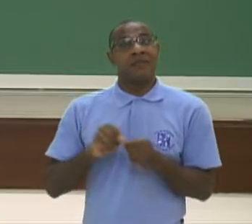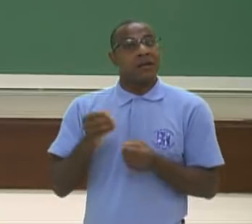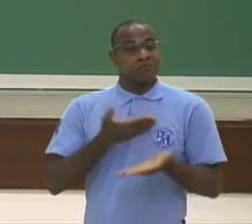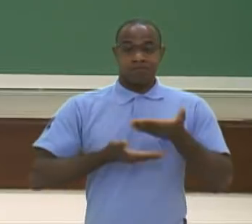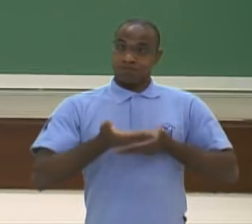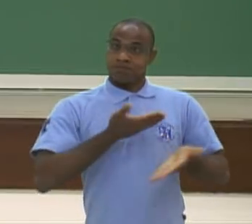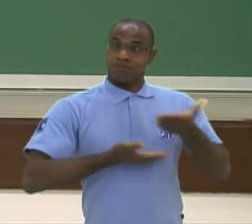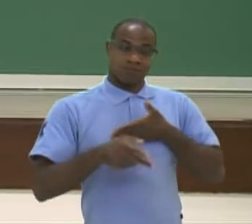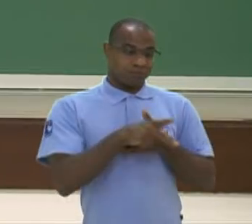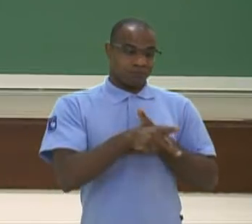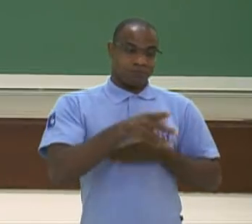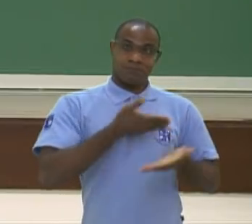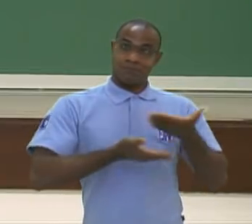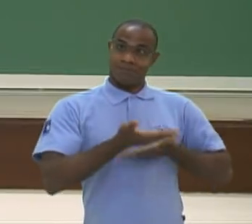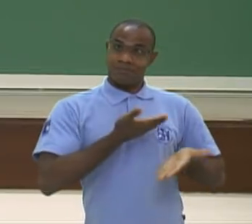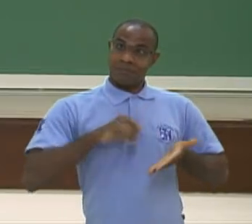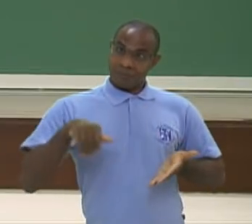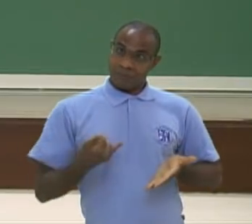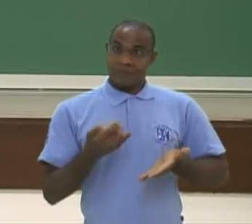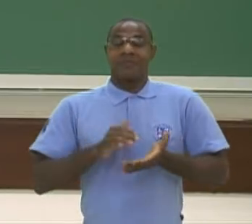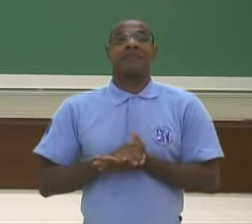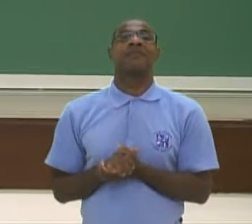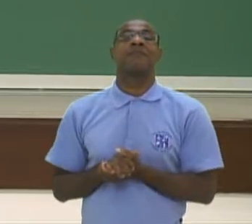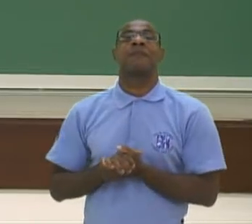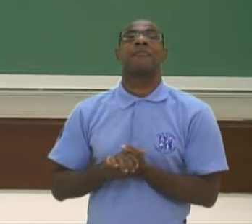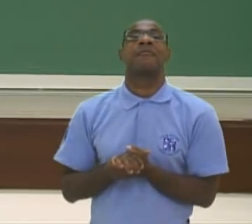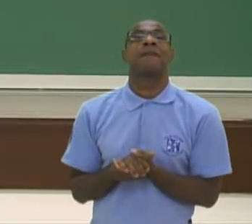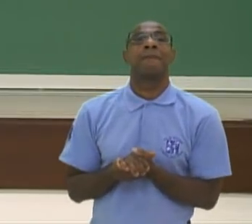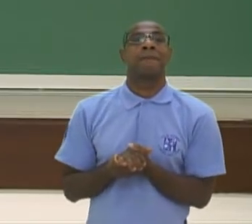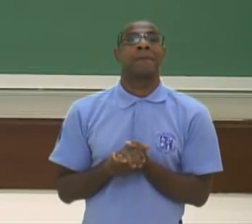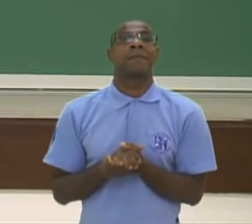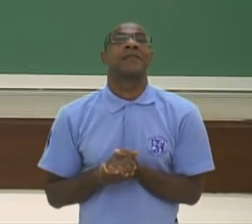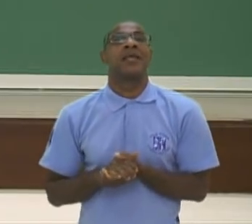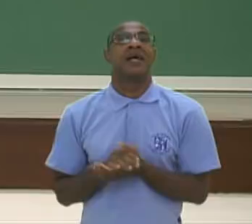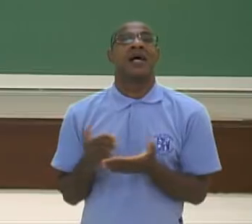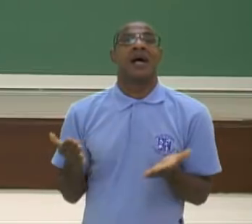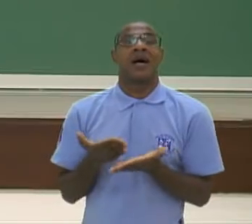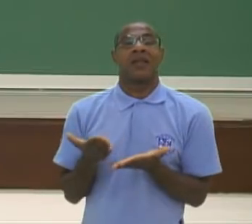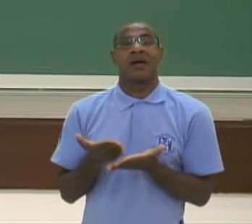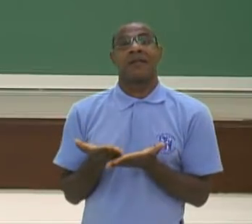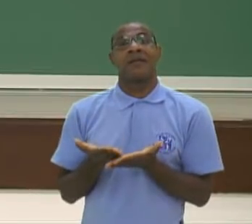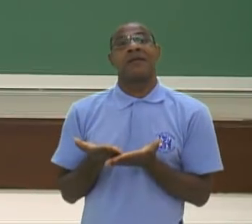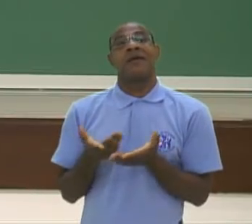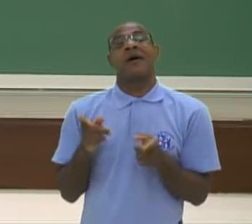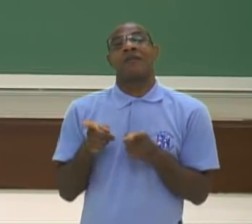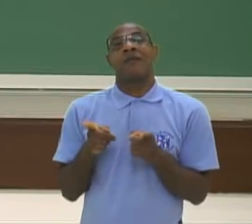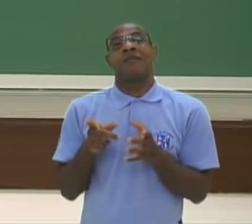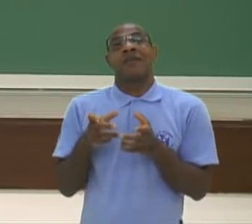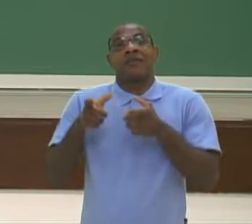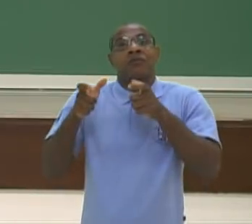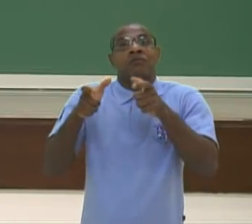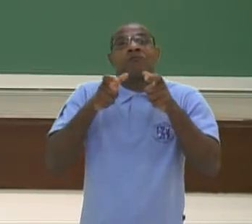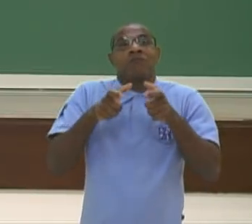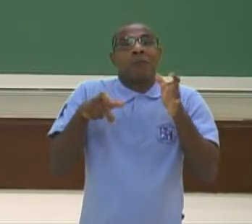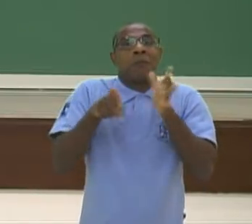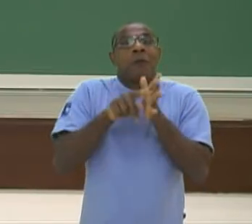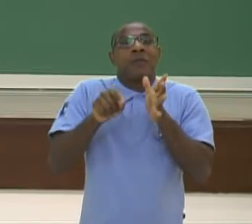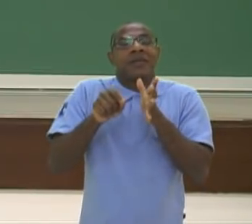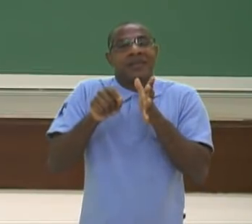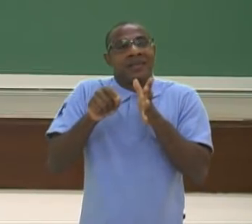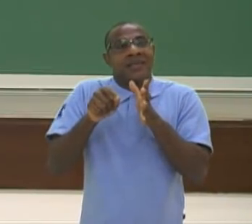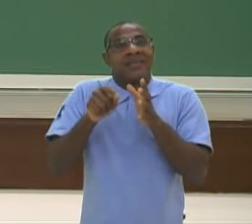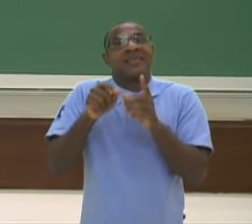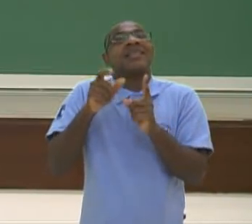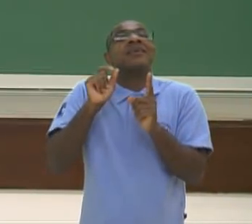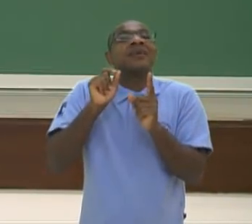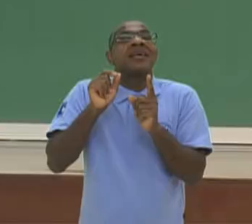seu professor. Vamos continuar a aula e agora a gente vai falar de partes específicas das flores. A primeira parte que a